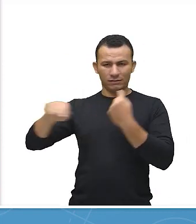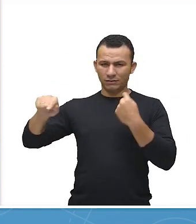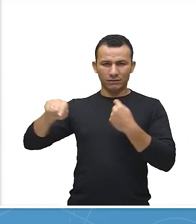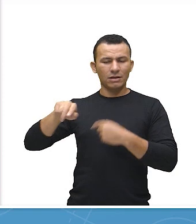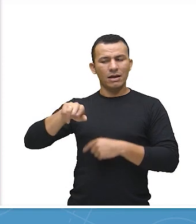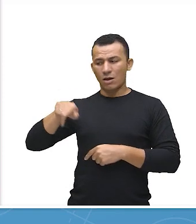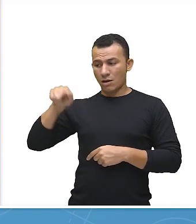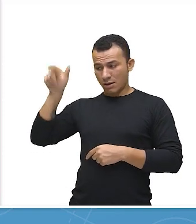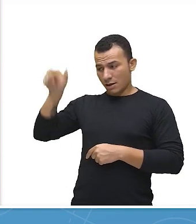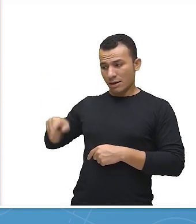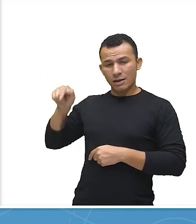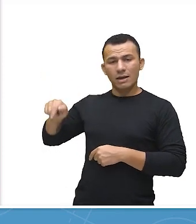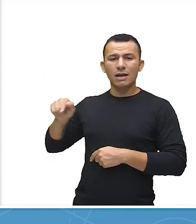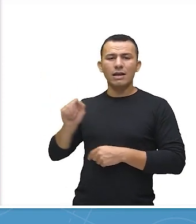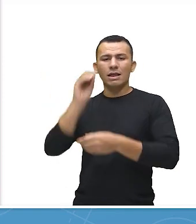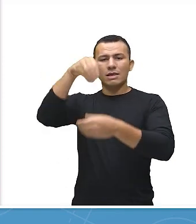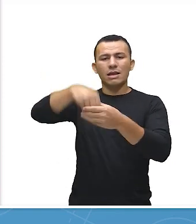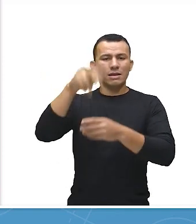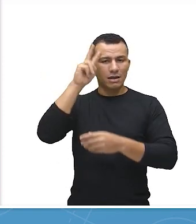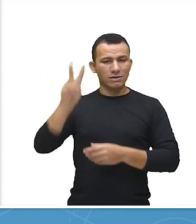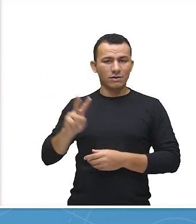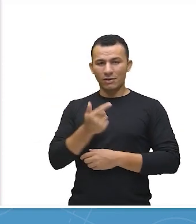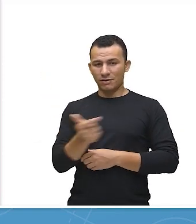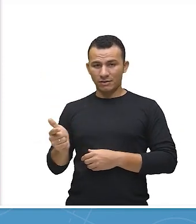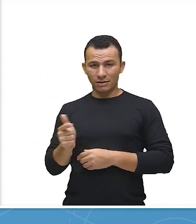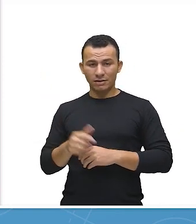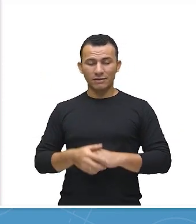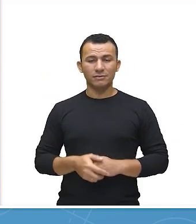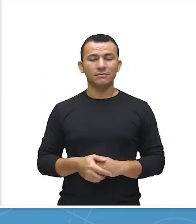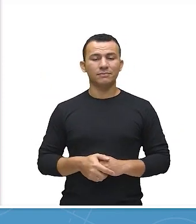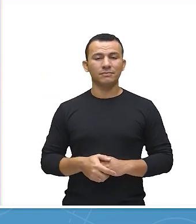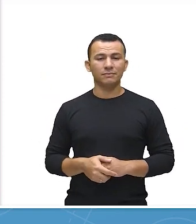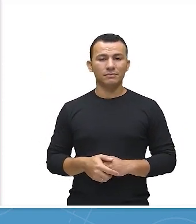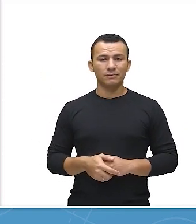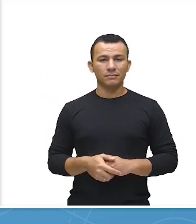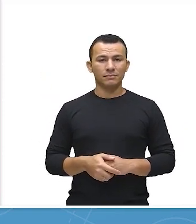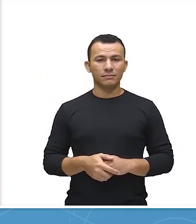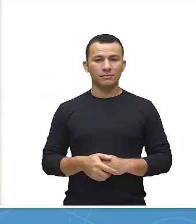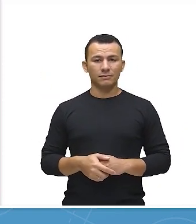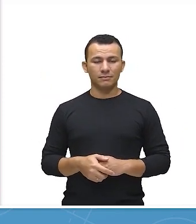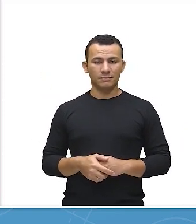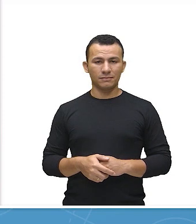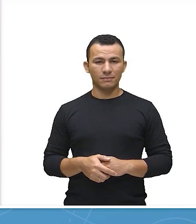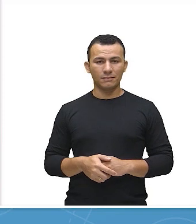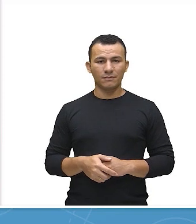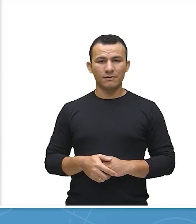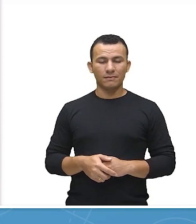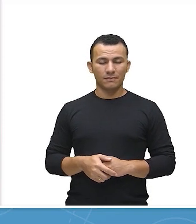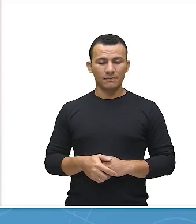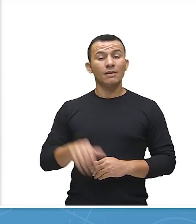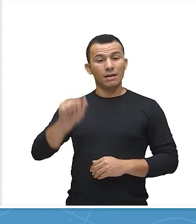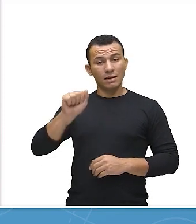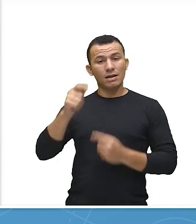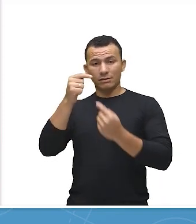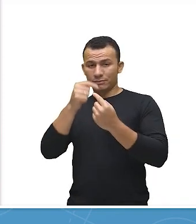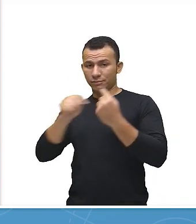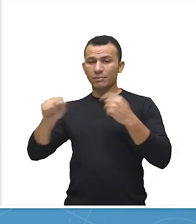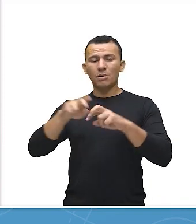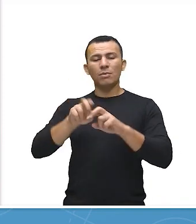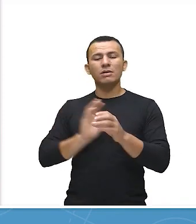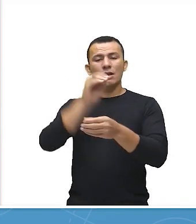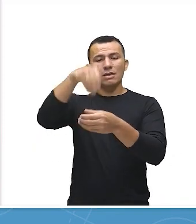percebendo que ele está sendo narrado em terceira pessoa. O vendedor, novamente, né? Então, o que eu tenho